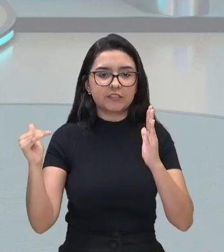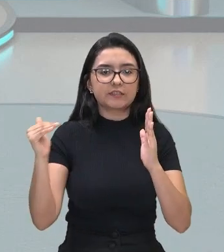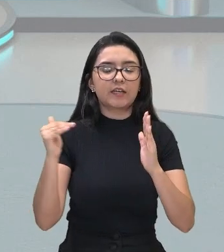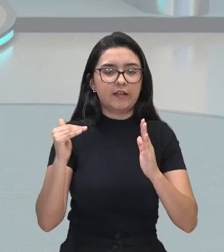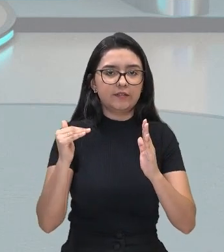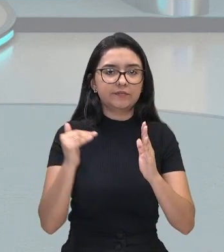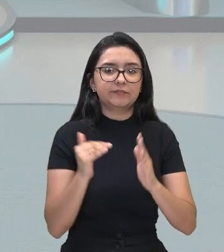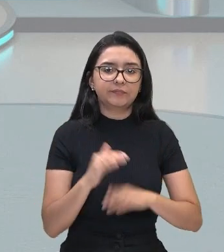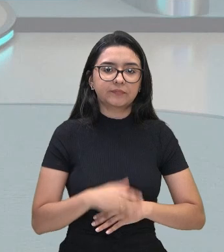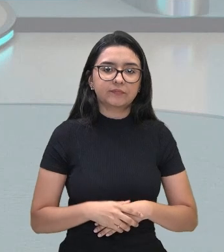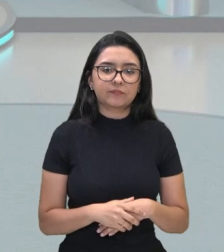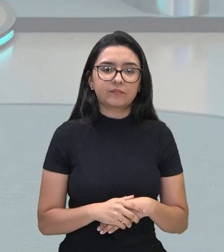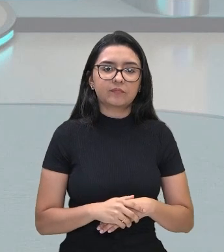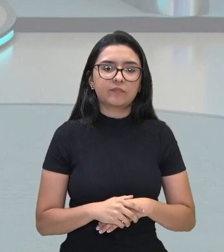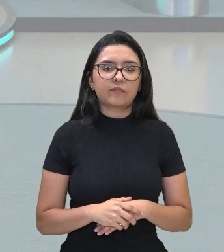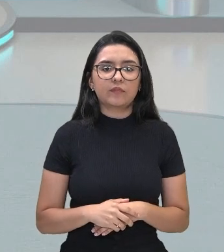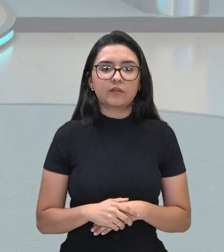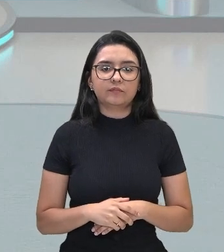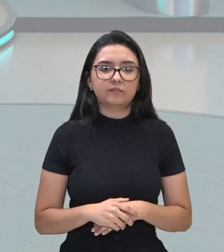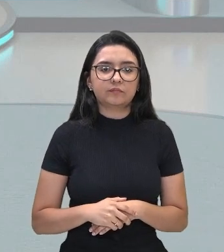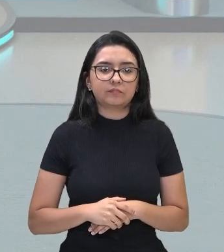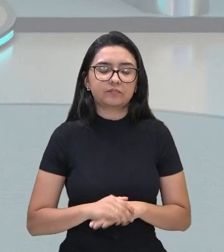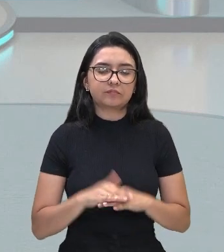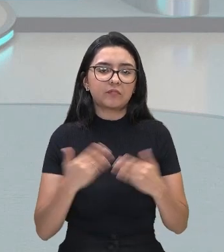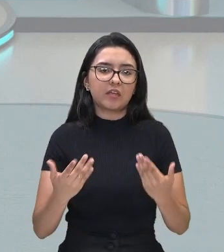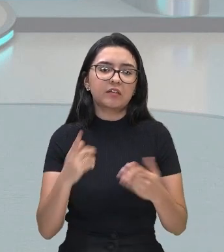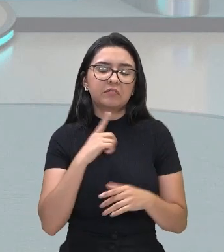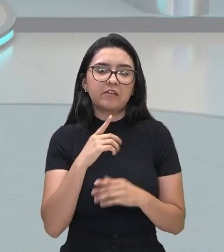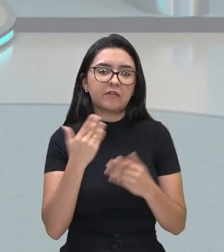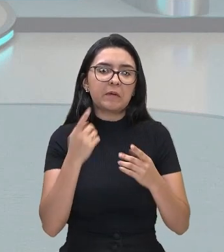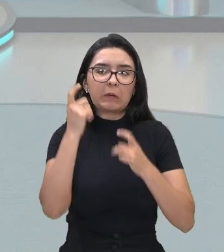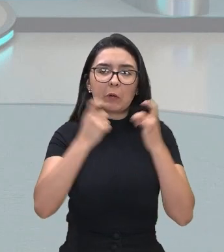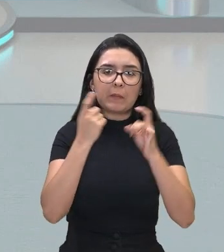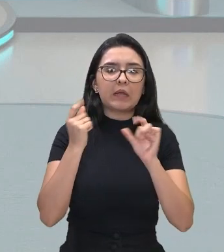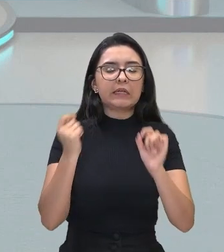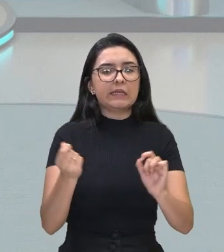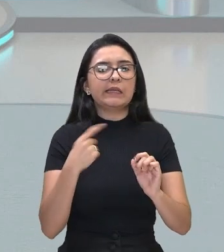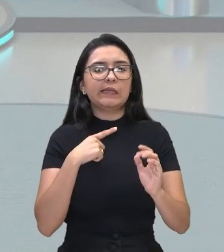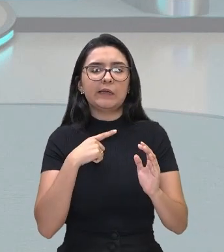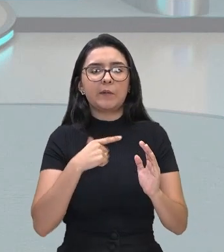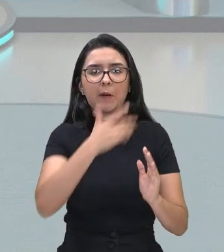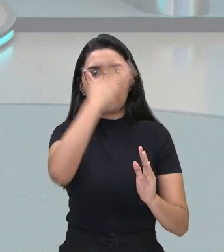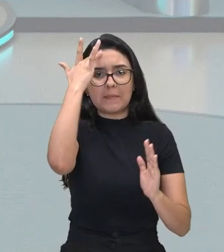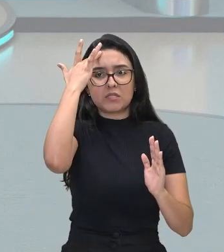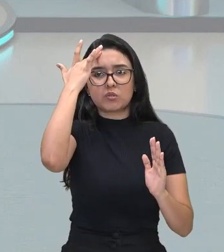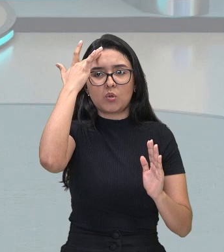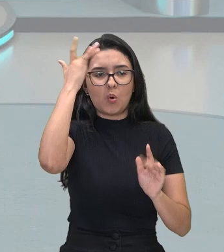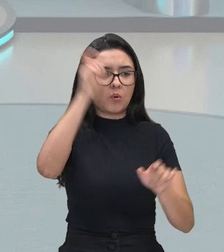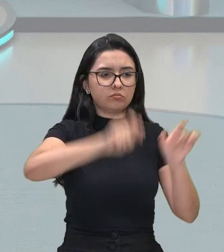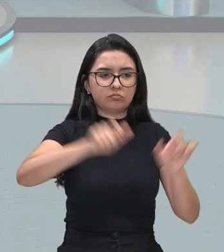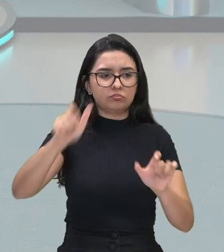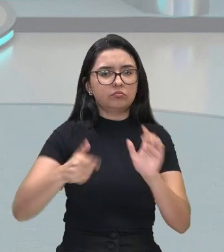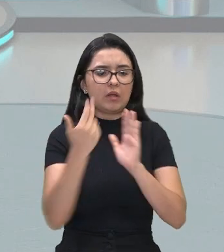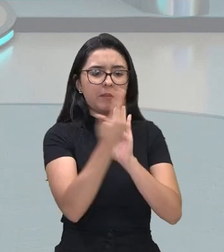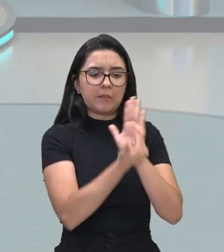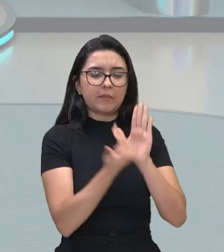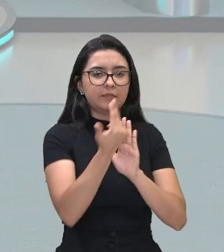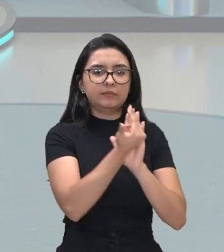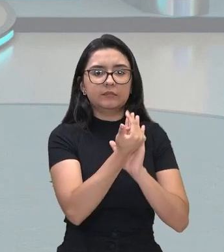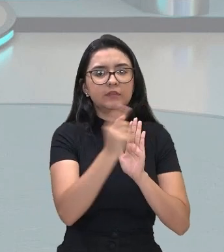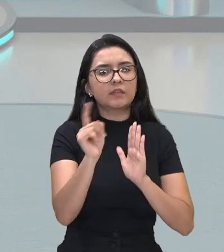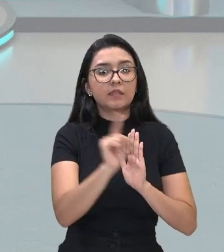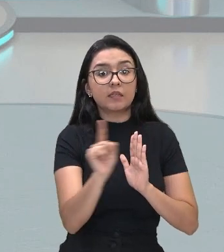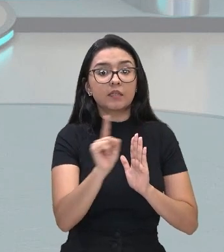certo? Eles não estavam interessados em pintar uma pessoa natural, realista. Aqui